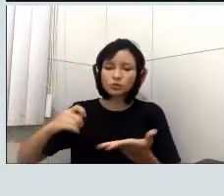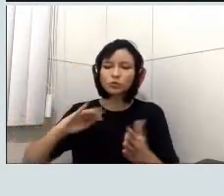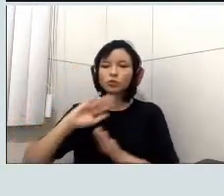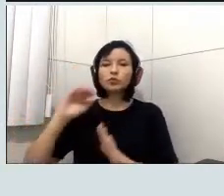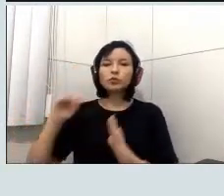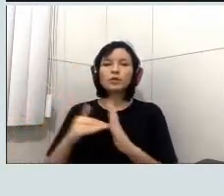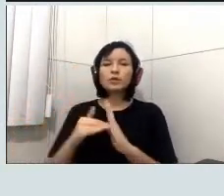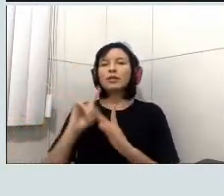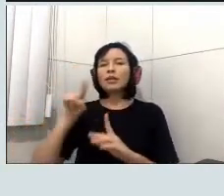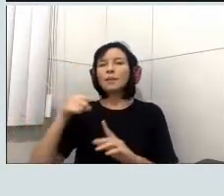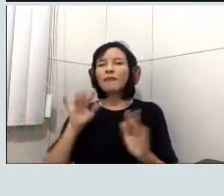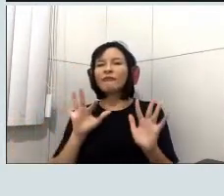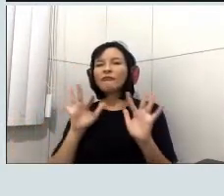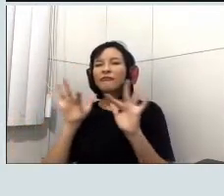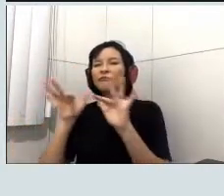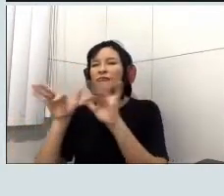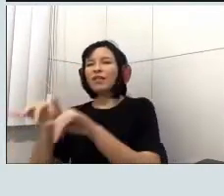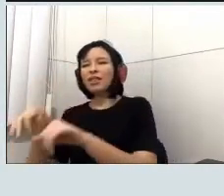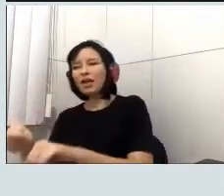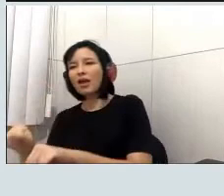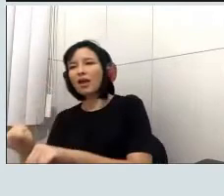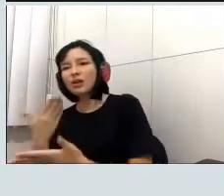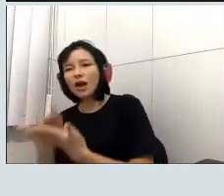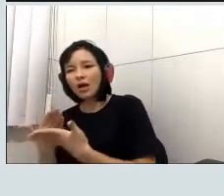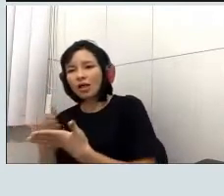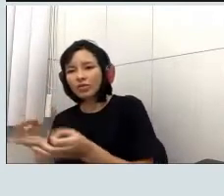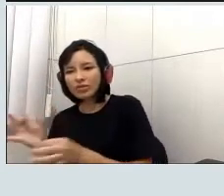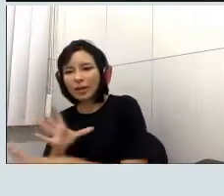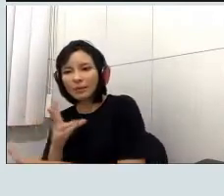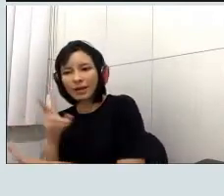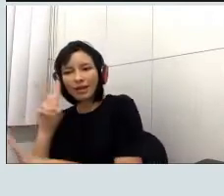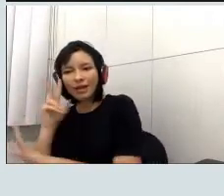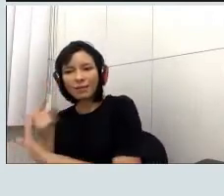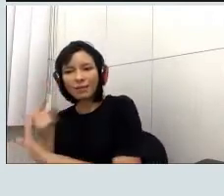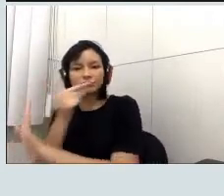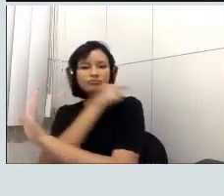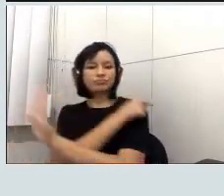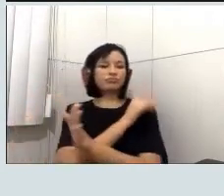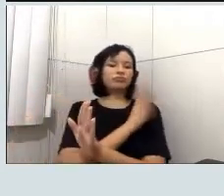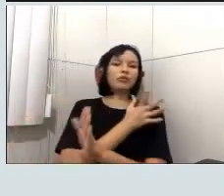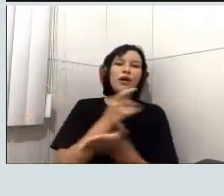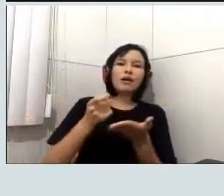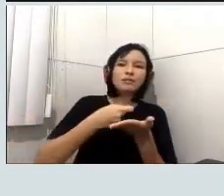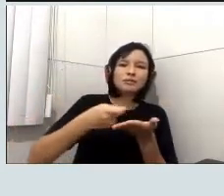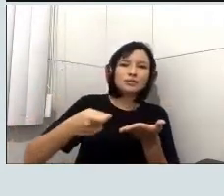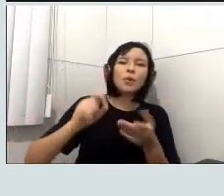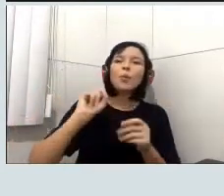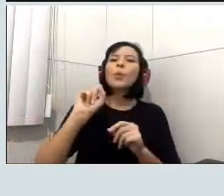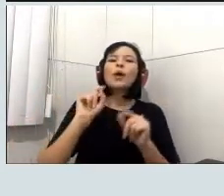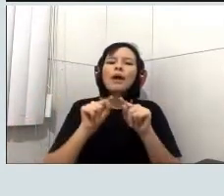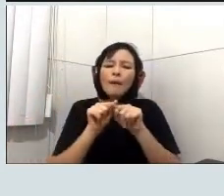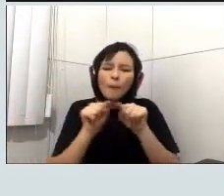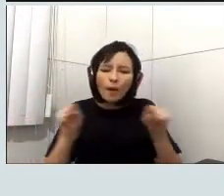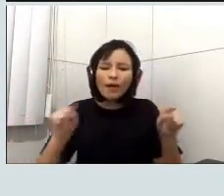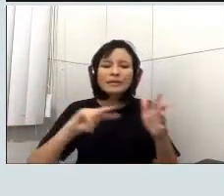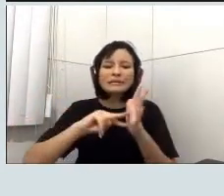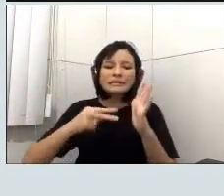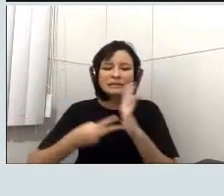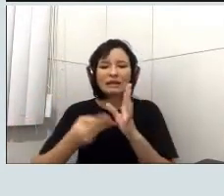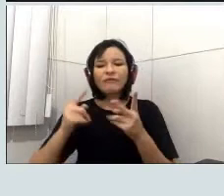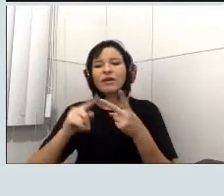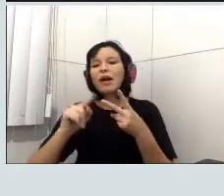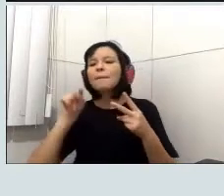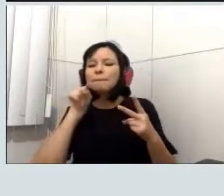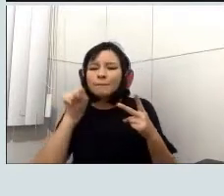no finalzinho das aulas, vocês se lembrarem o que é uma reta, o que é um ponto, tudo isso.